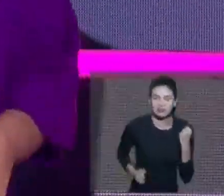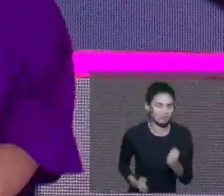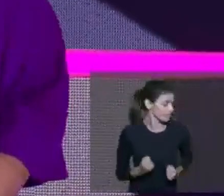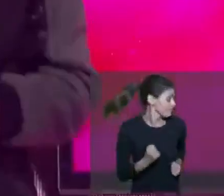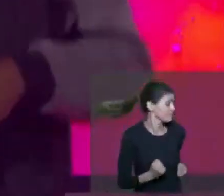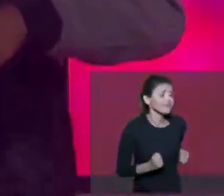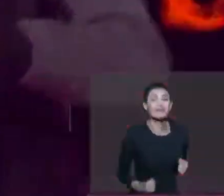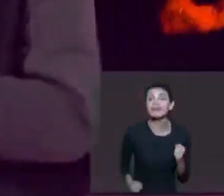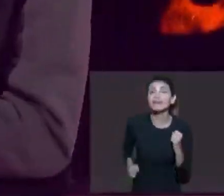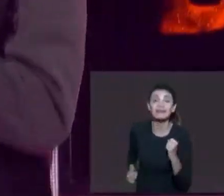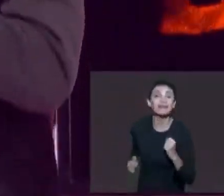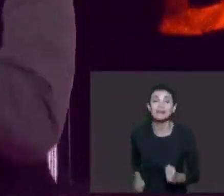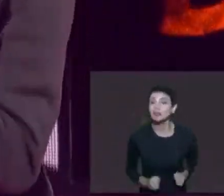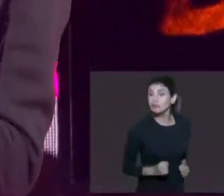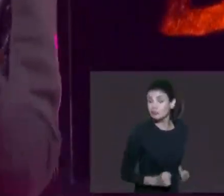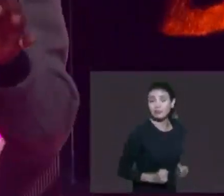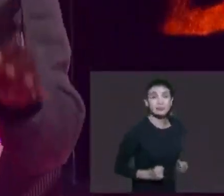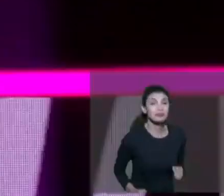Chama.